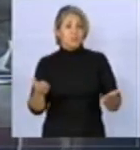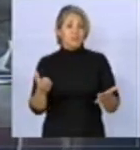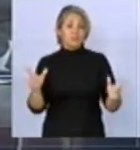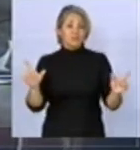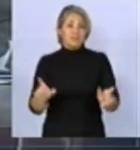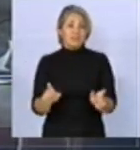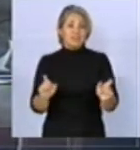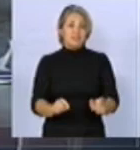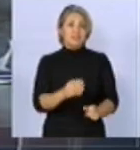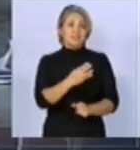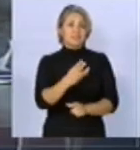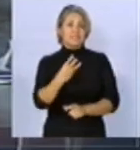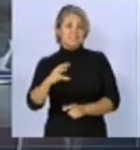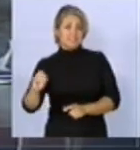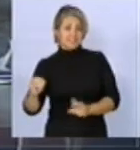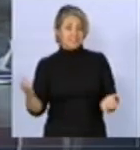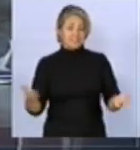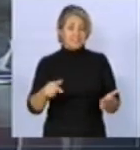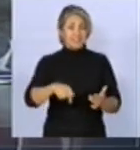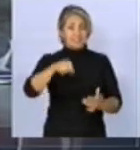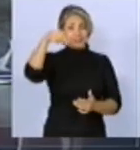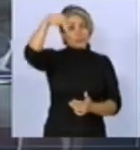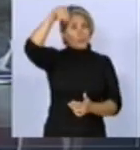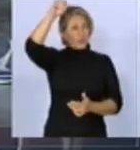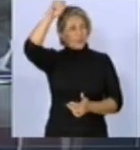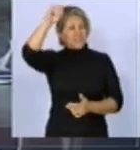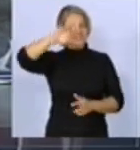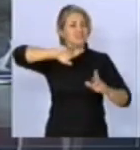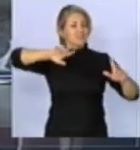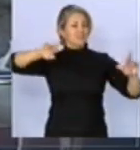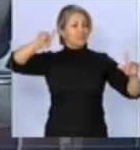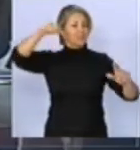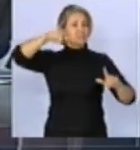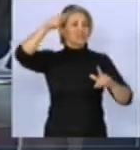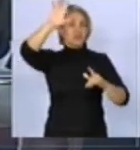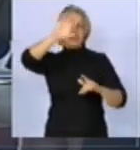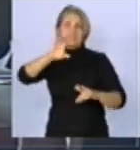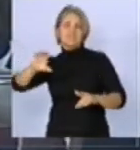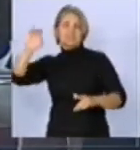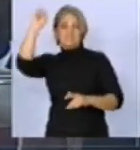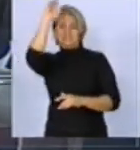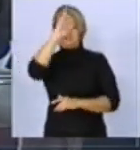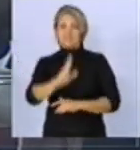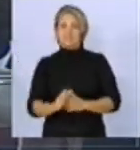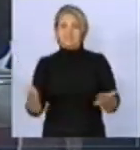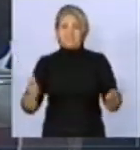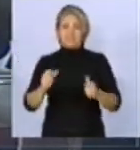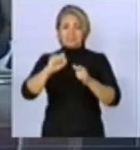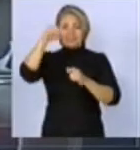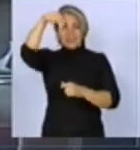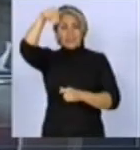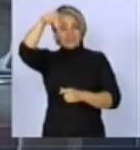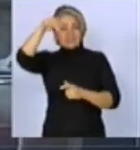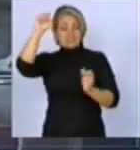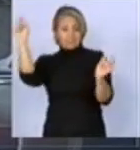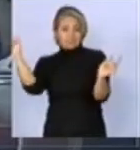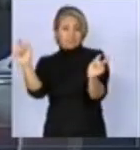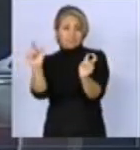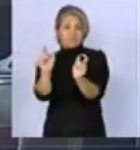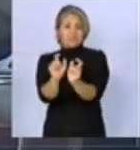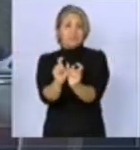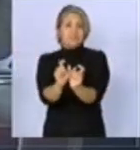Pernambuco aí eu todos os outros cair então no nordeste a dinâmica diferente dos outros locais do país e o nosso já está vendo uma diminuição